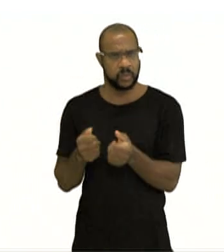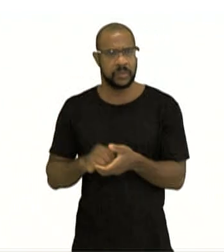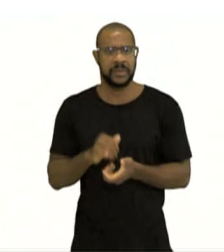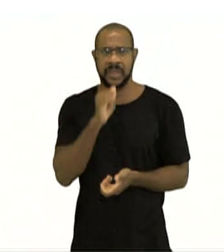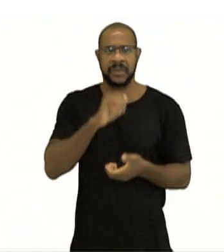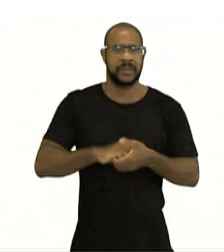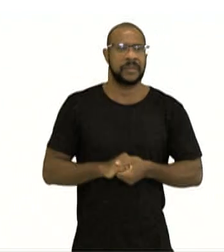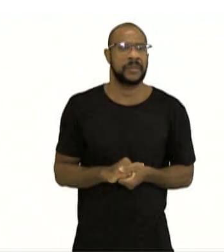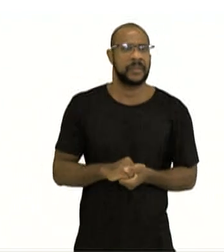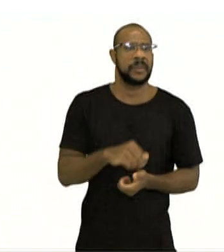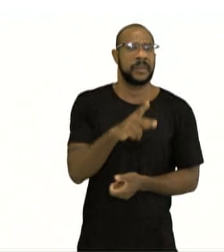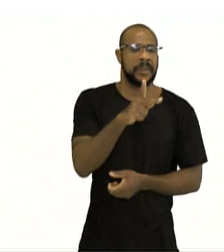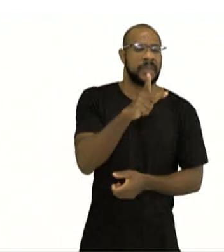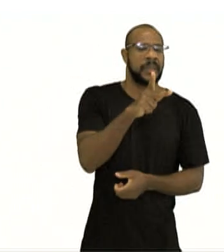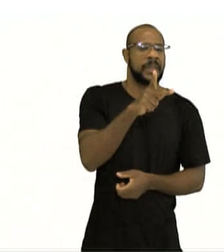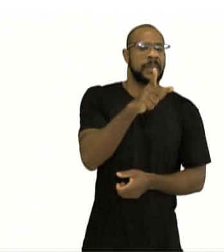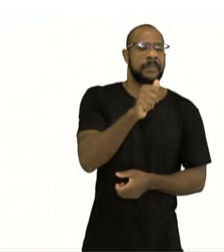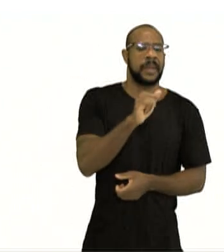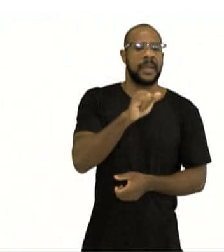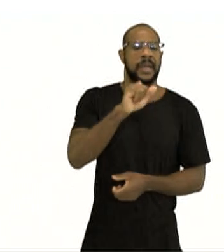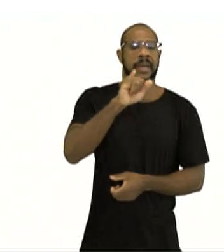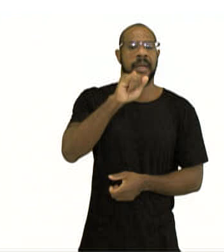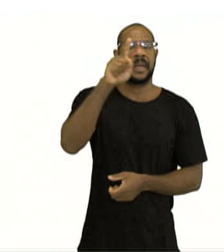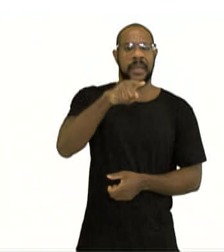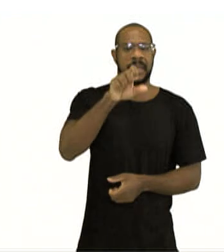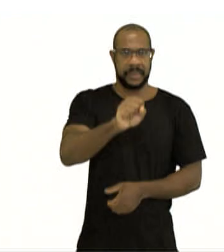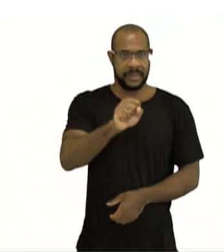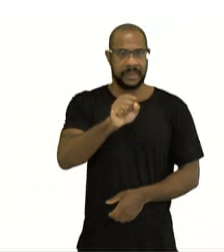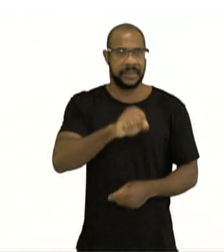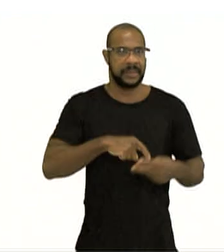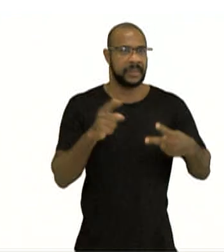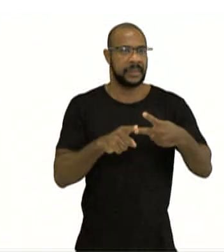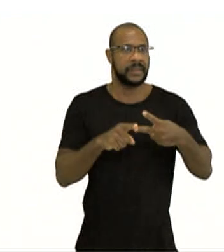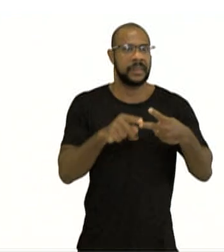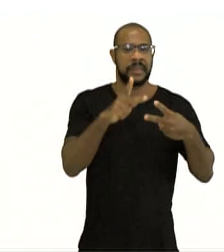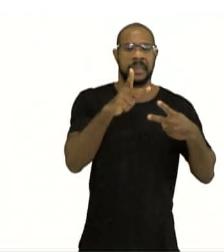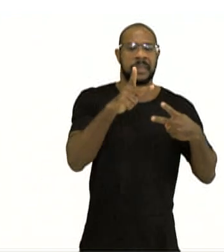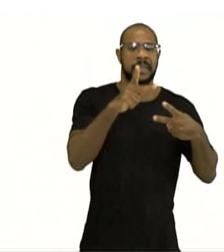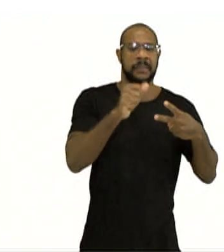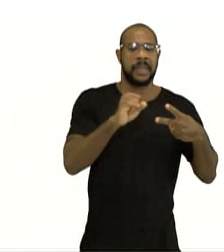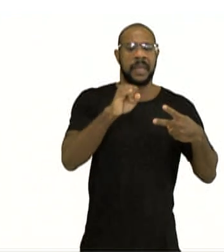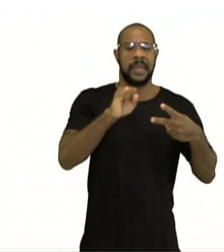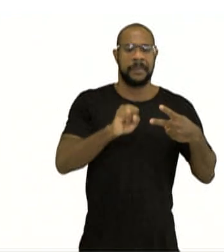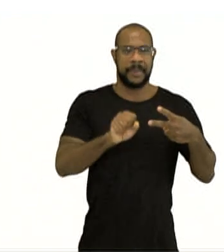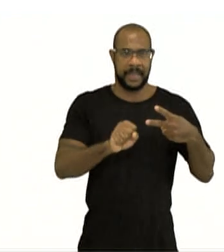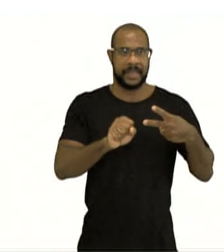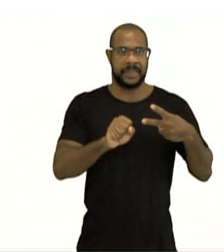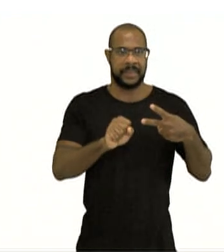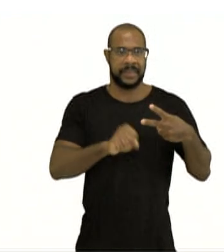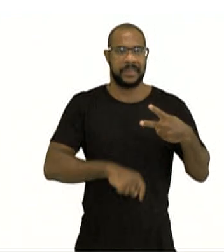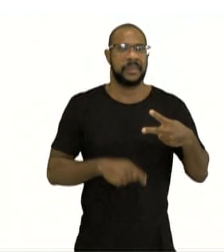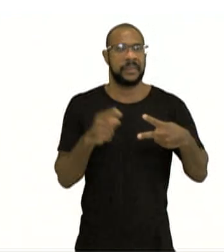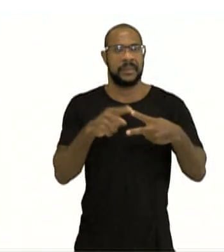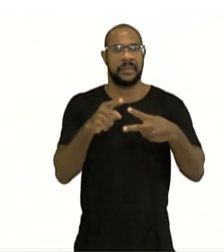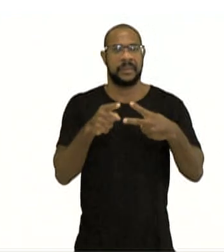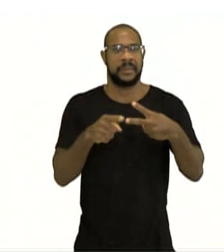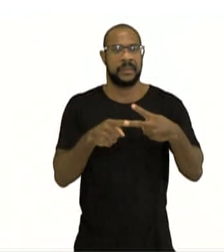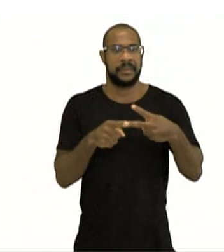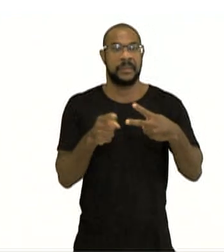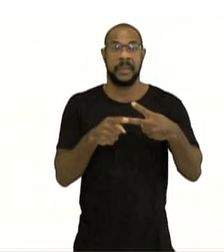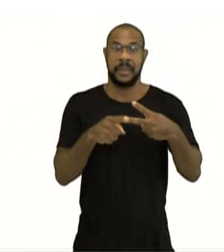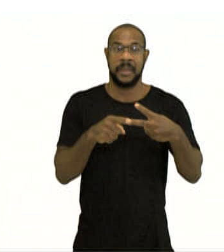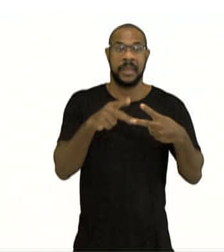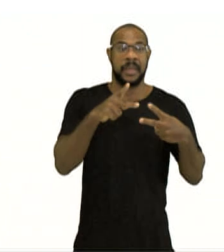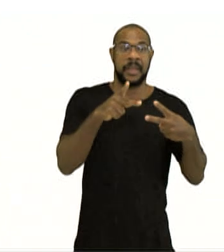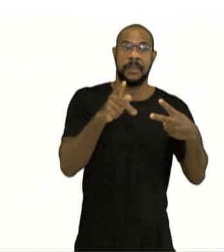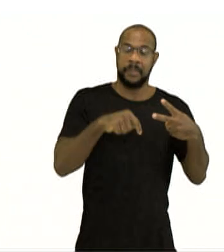País, substantivo, singular. E pais, pode ser pai mais pai ou pai mais mãe.